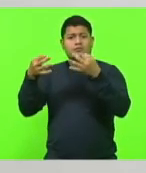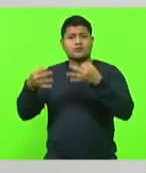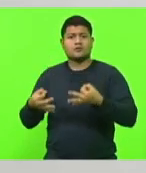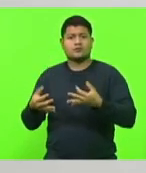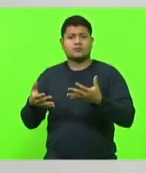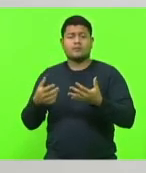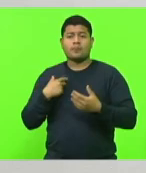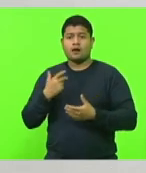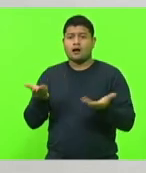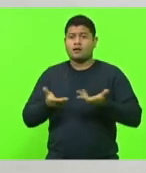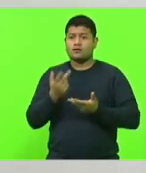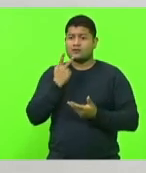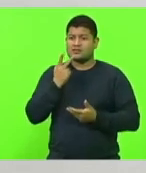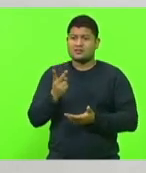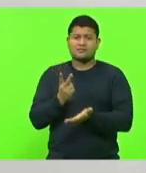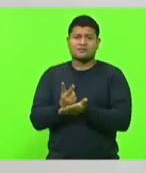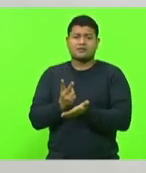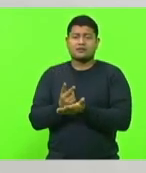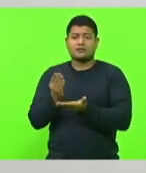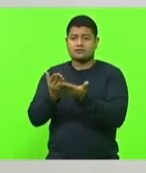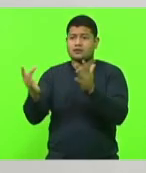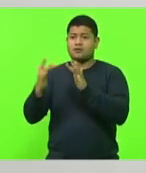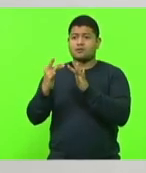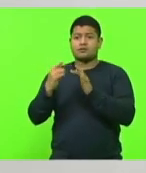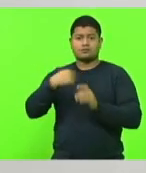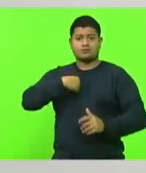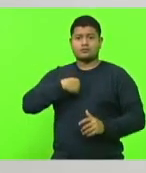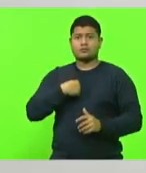pessoal do SAMU que entra em contato comigo. Tem que